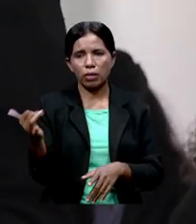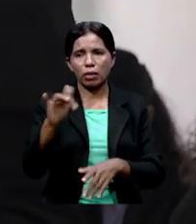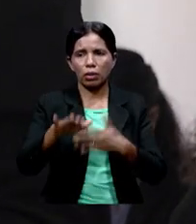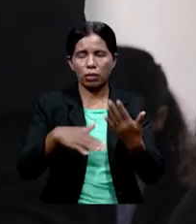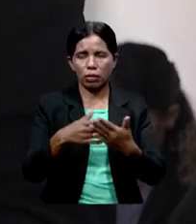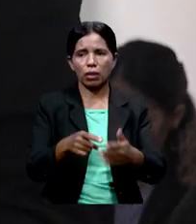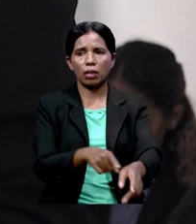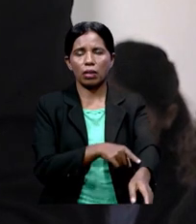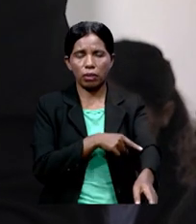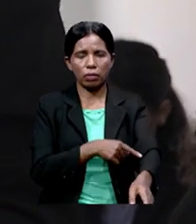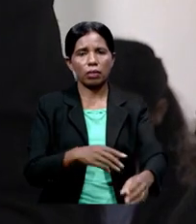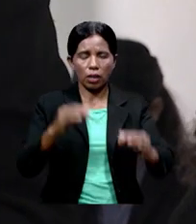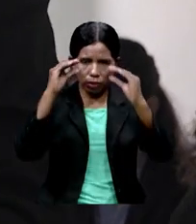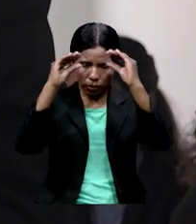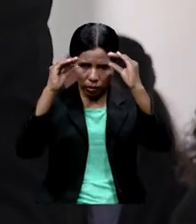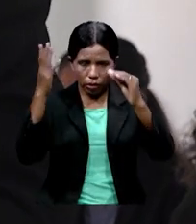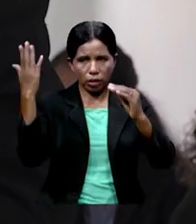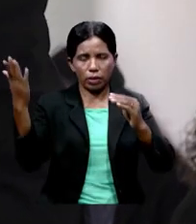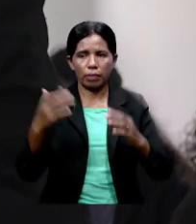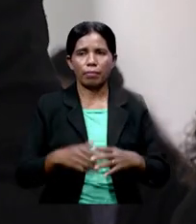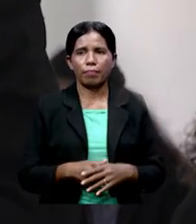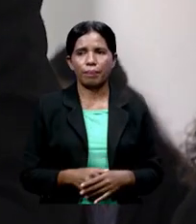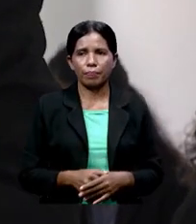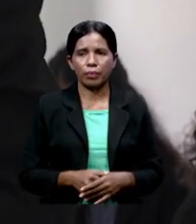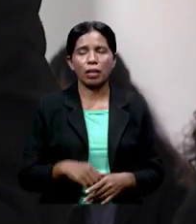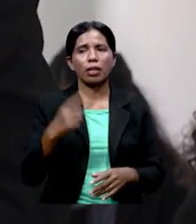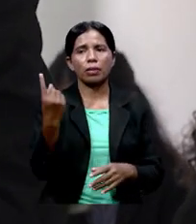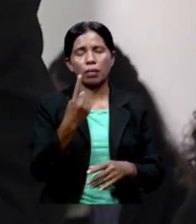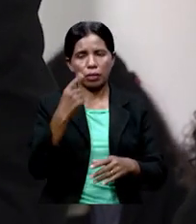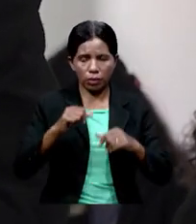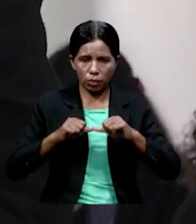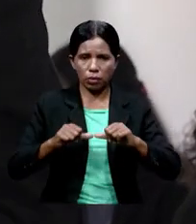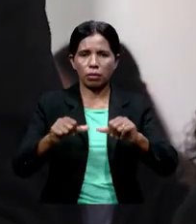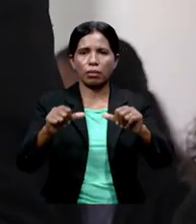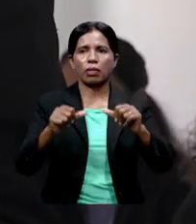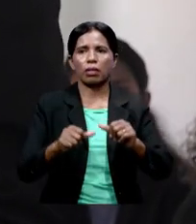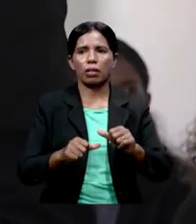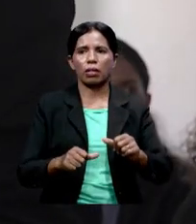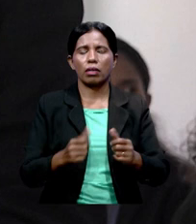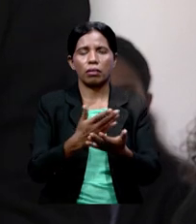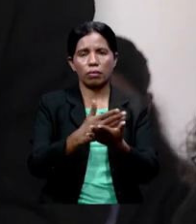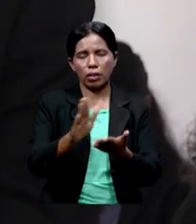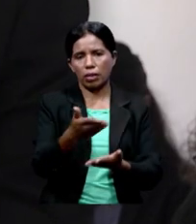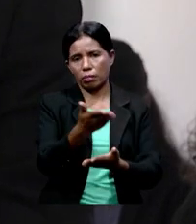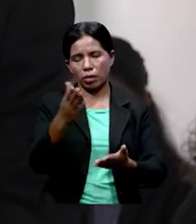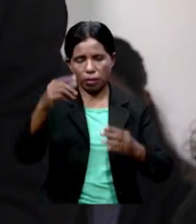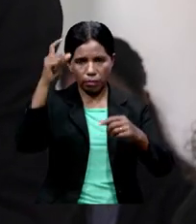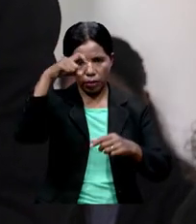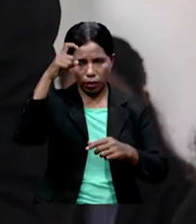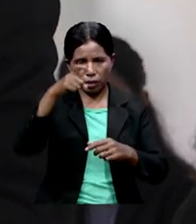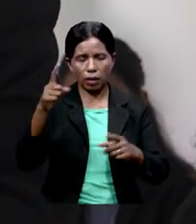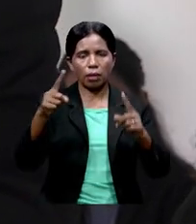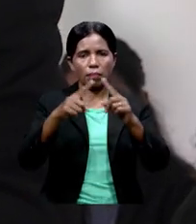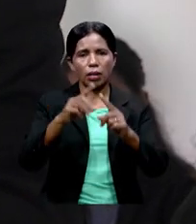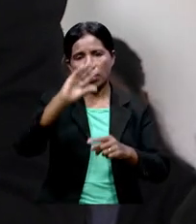leolona em educação. A norma. Na fato em continuar, faz aí minha matéria, vai ter meu ano